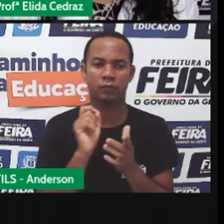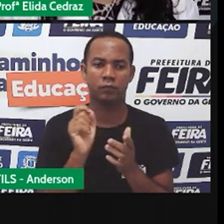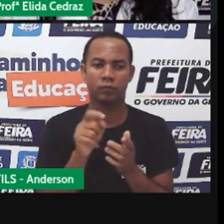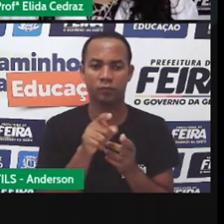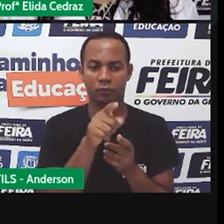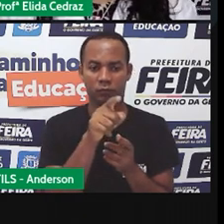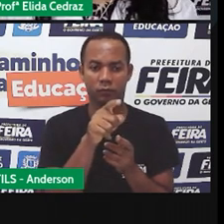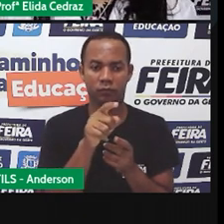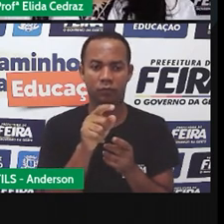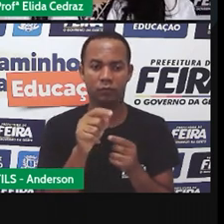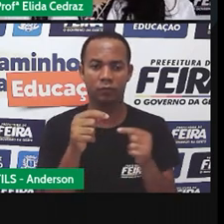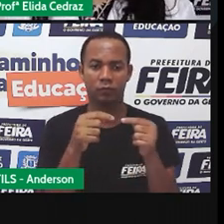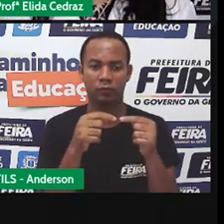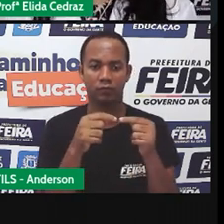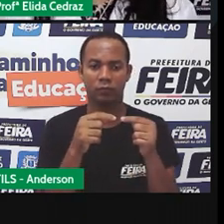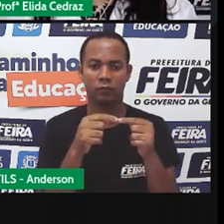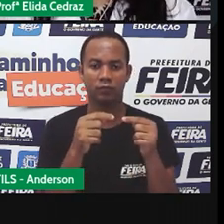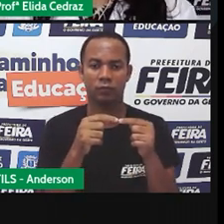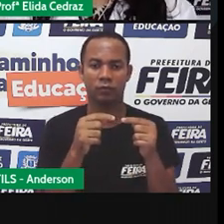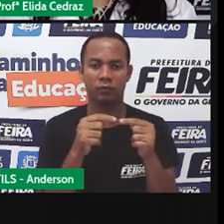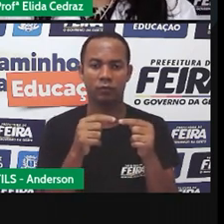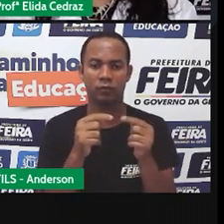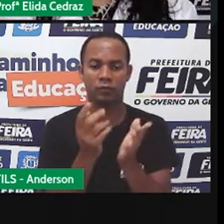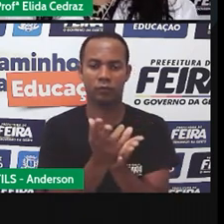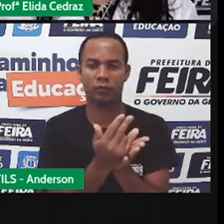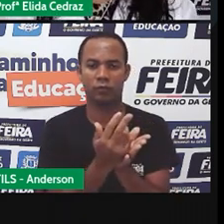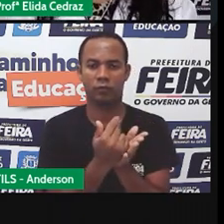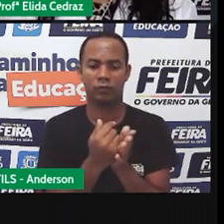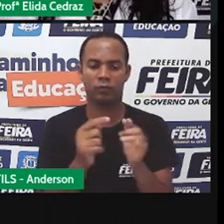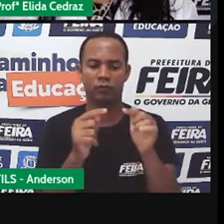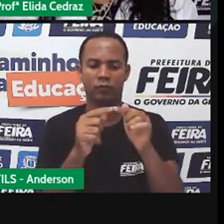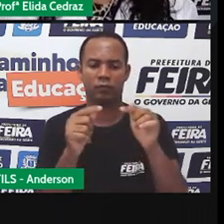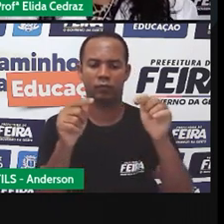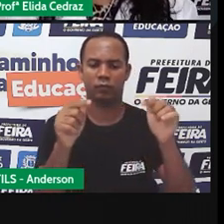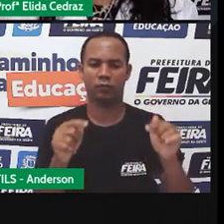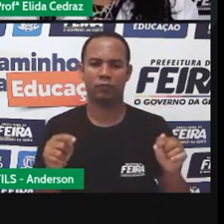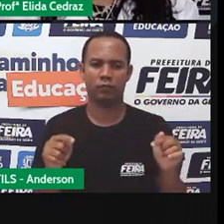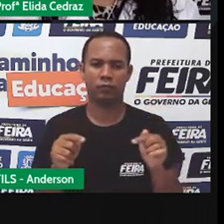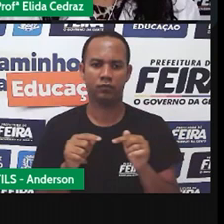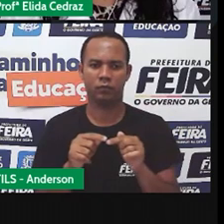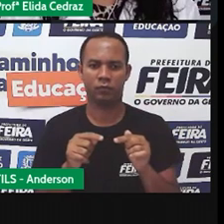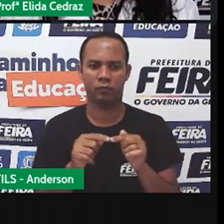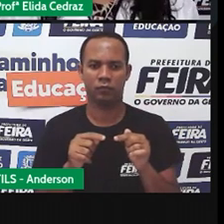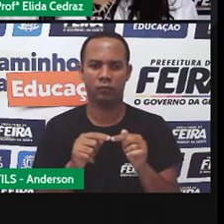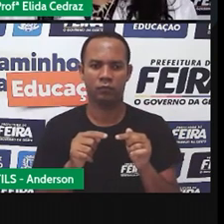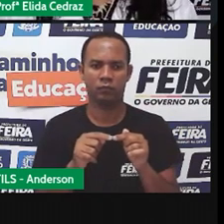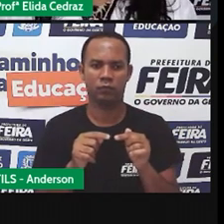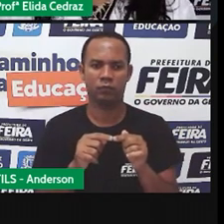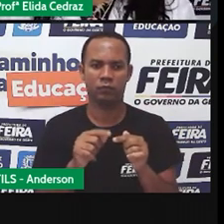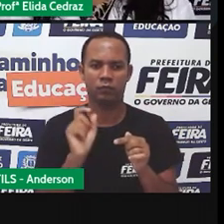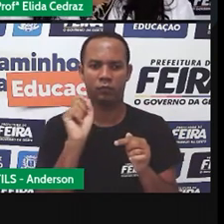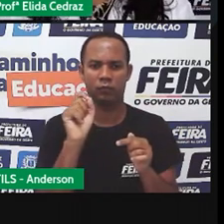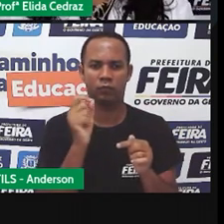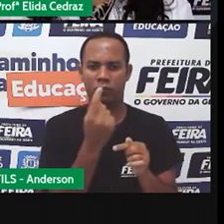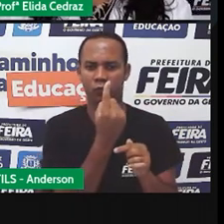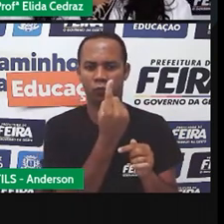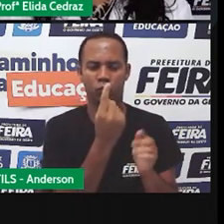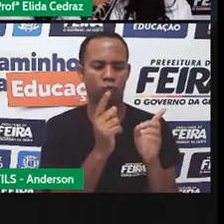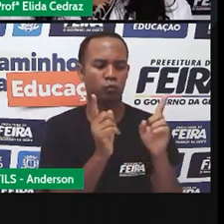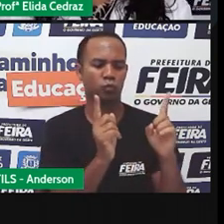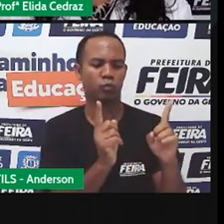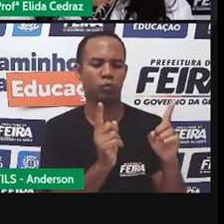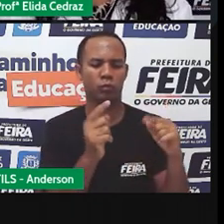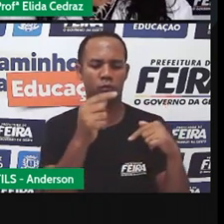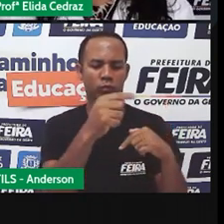Aqueles objetos possuem formas. E as formas Nós pegamos um lado